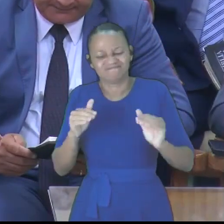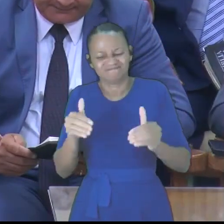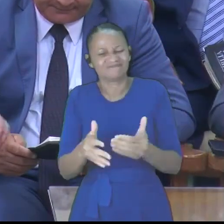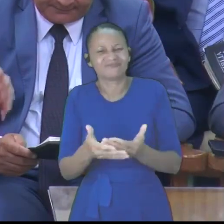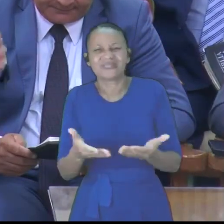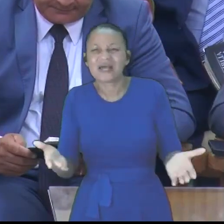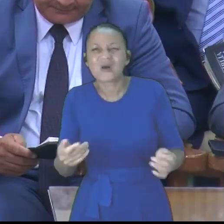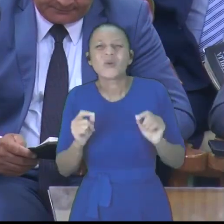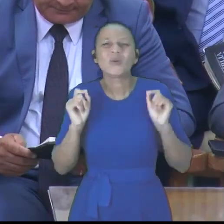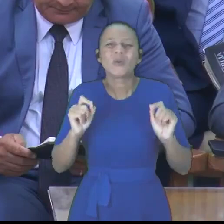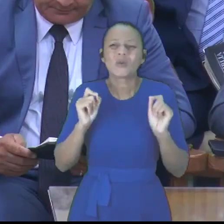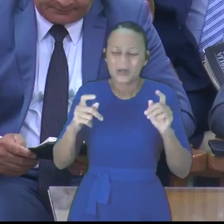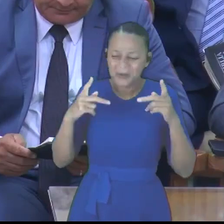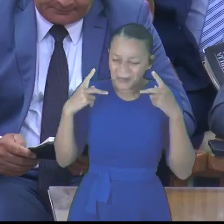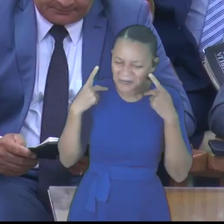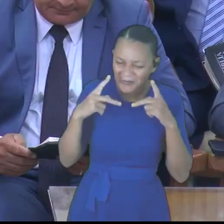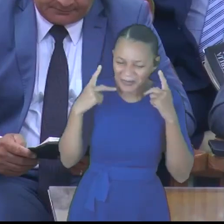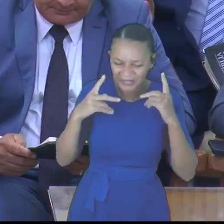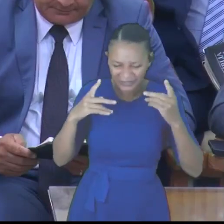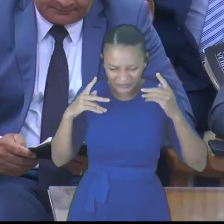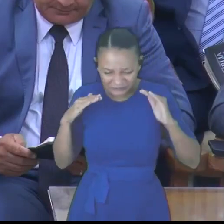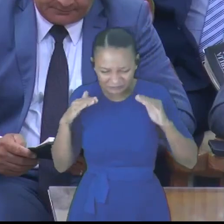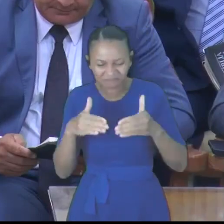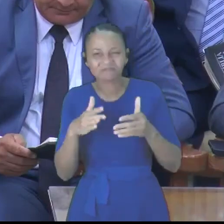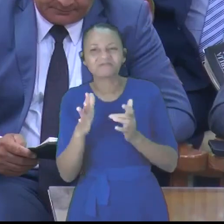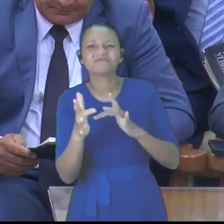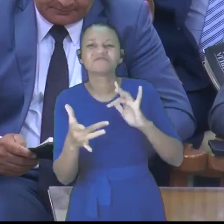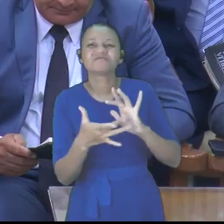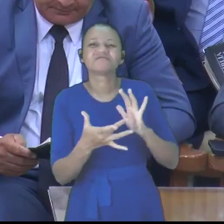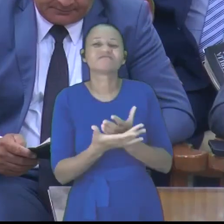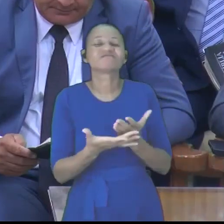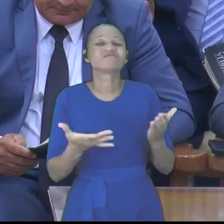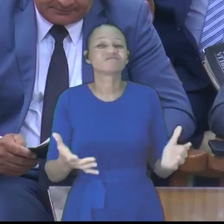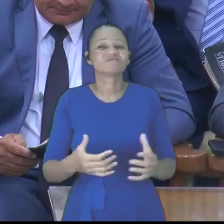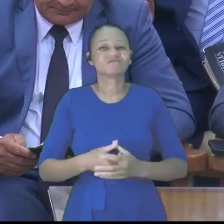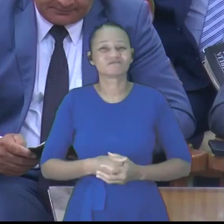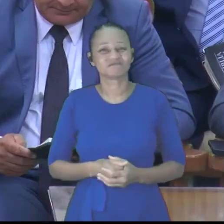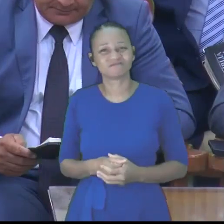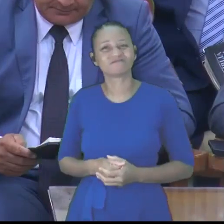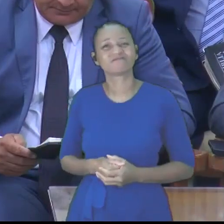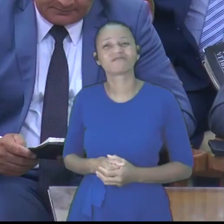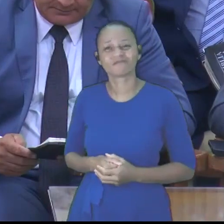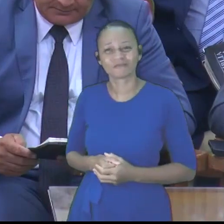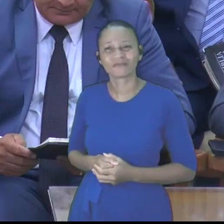cristocêntrica. O que é uma pregação cristocêntrica? Irmãos, Cristo é o